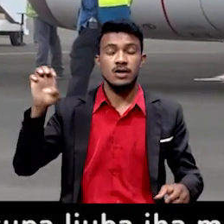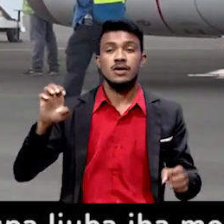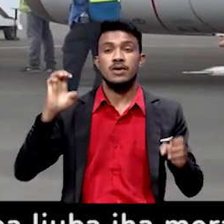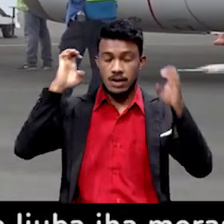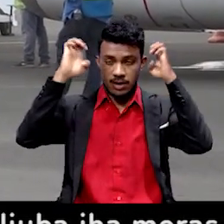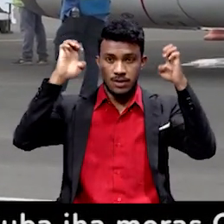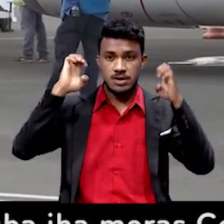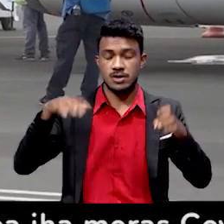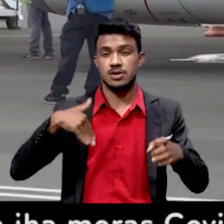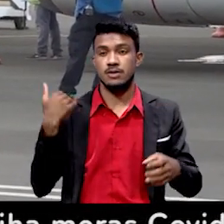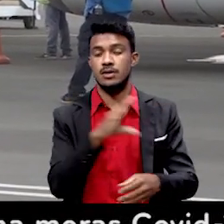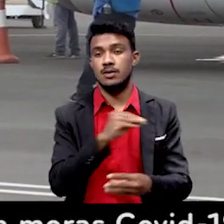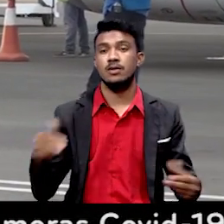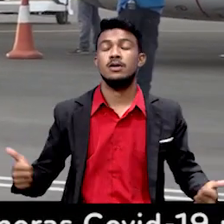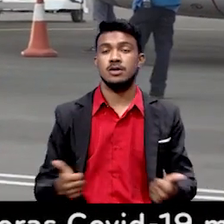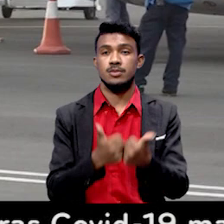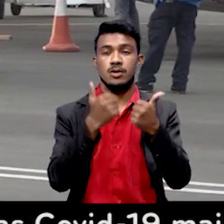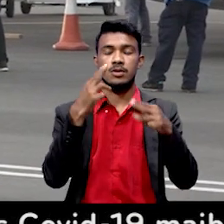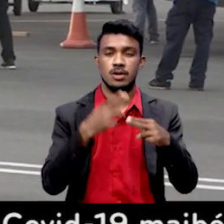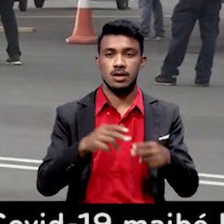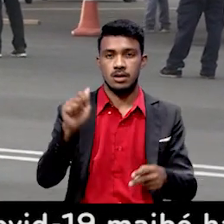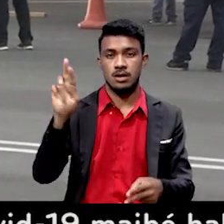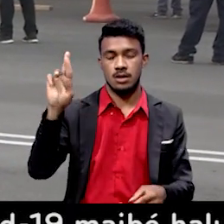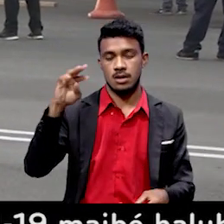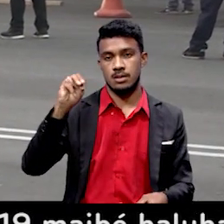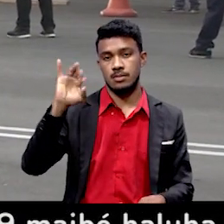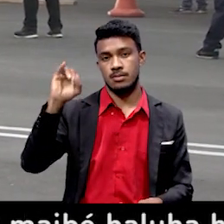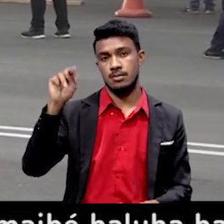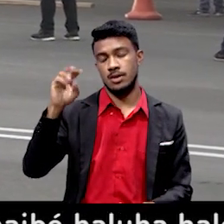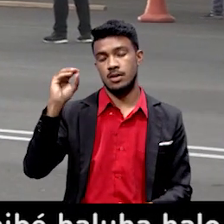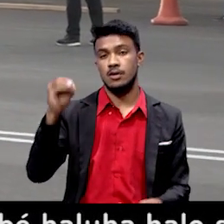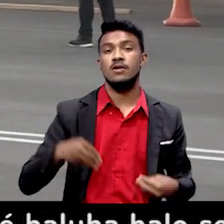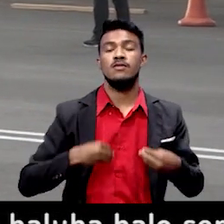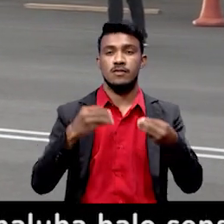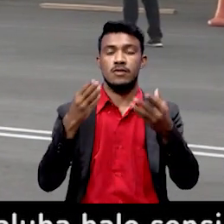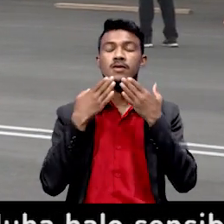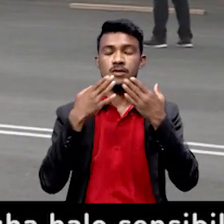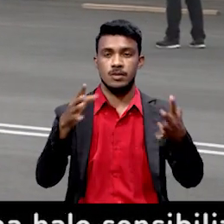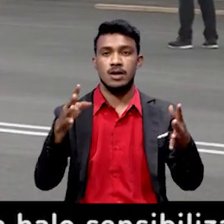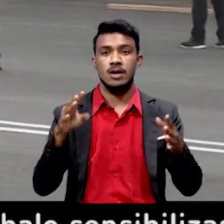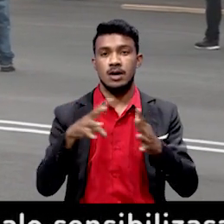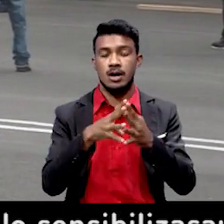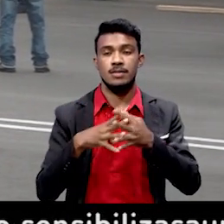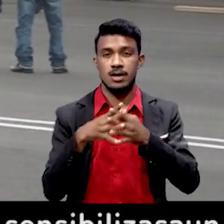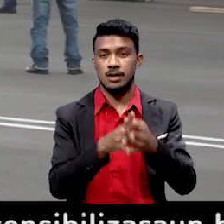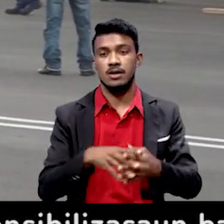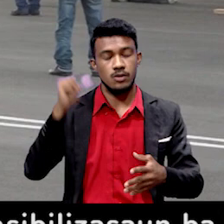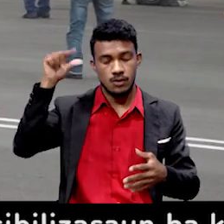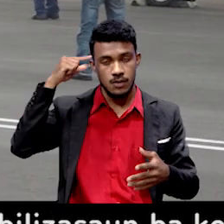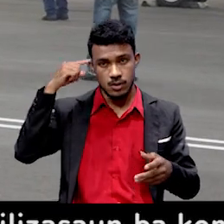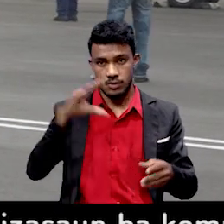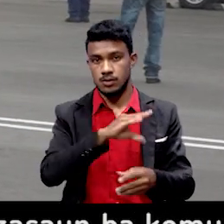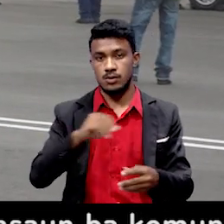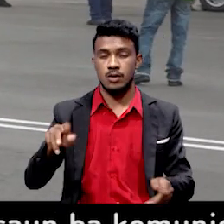Maia, agradece aos Estados Unidos da América também oferece uma vacina para Timor-Leste. Hoje, governo, no povo Timor-Leste,